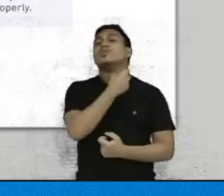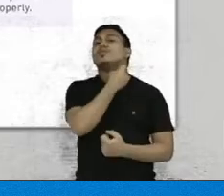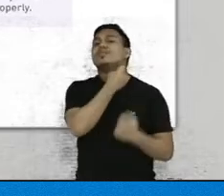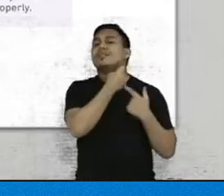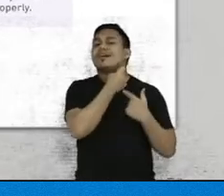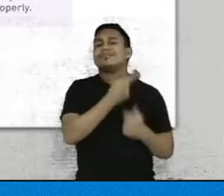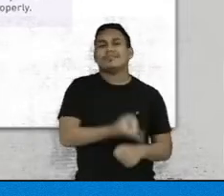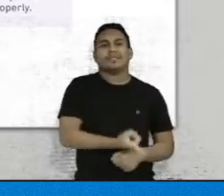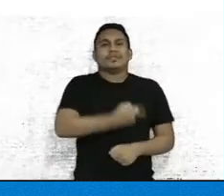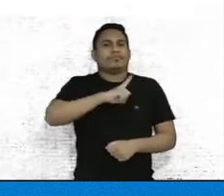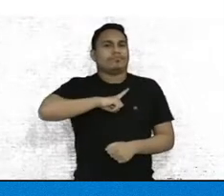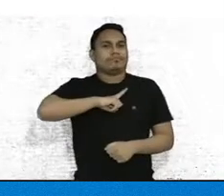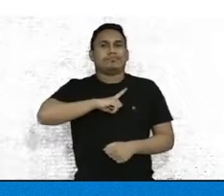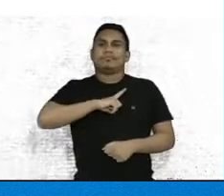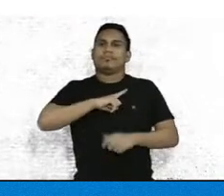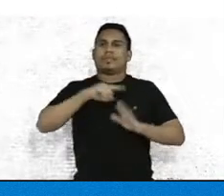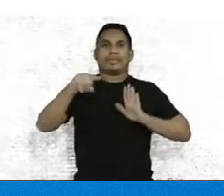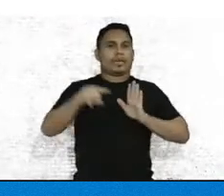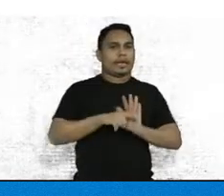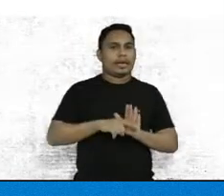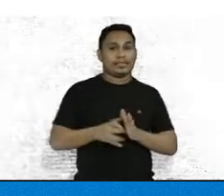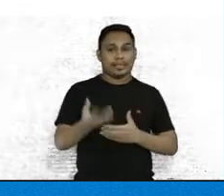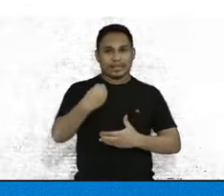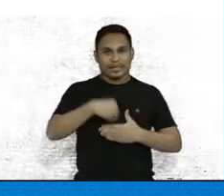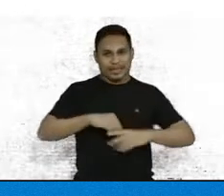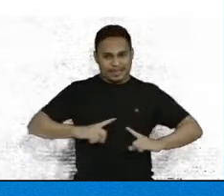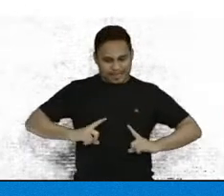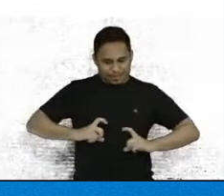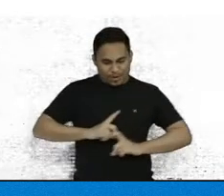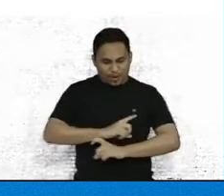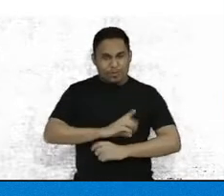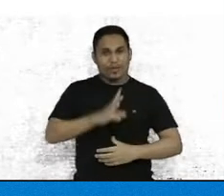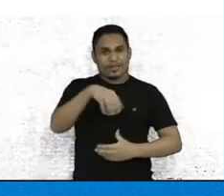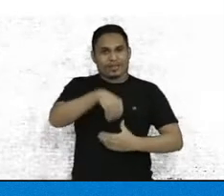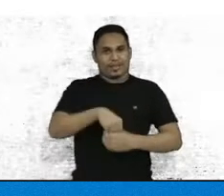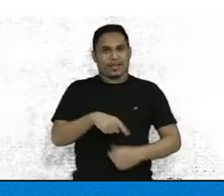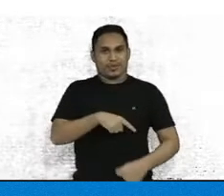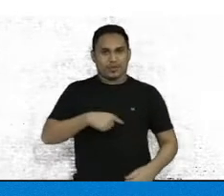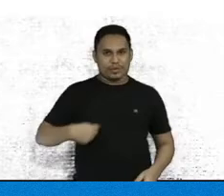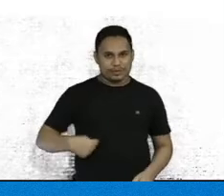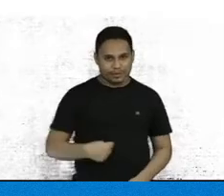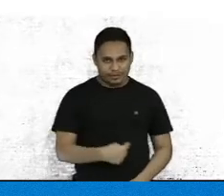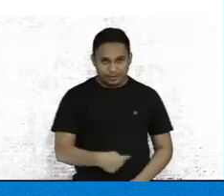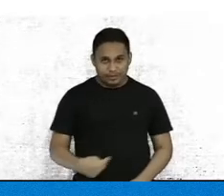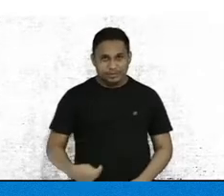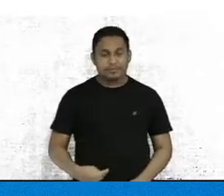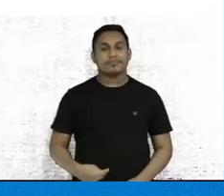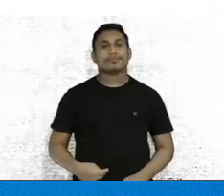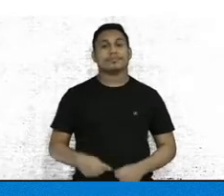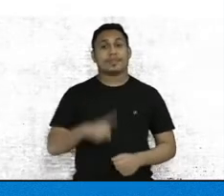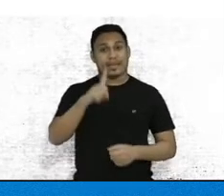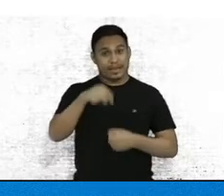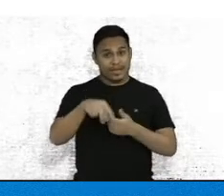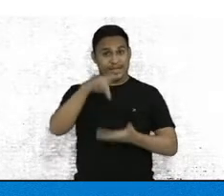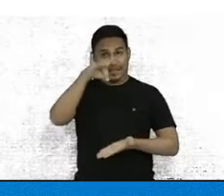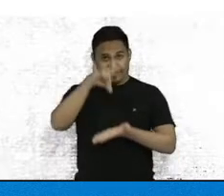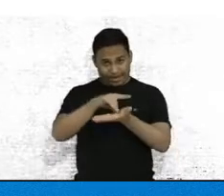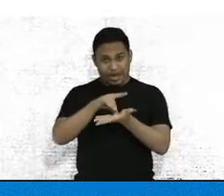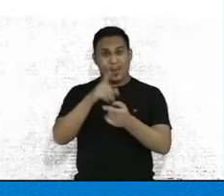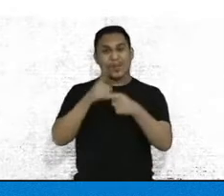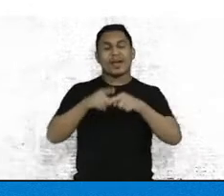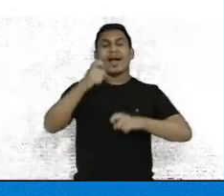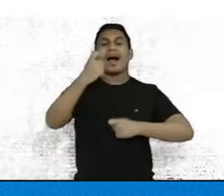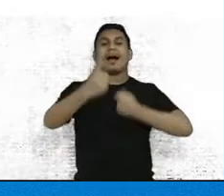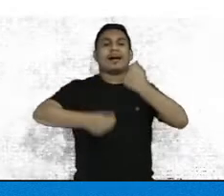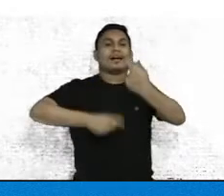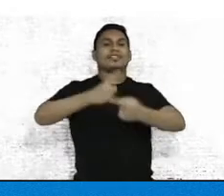importante na nossa microbiota, na nossa flora intestinal. Isso tão é verdade que muitas vezes uma estratégia de melhora da doença